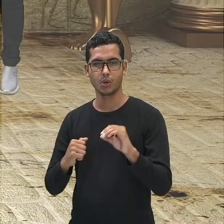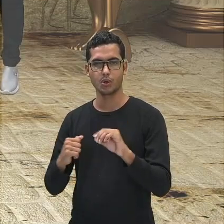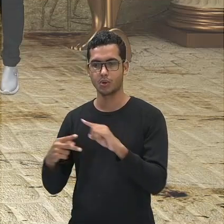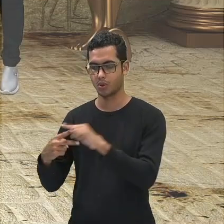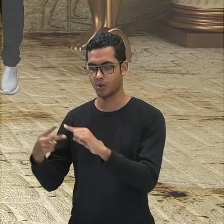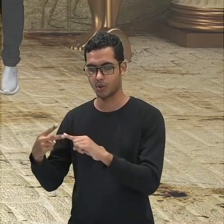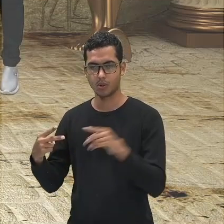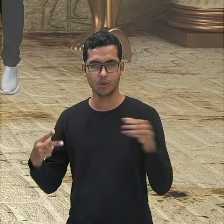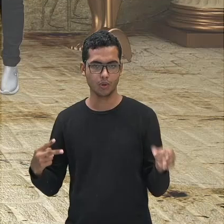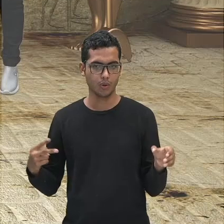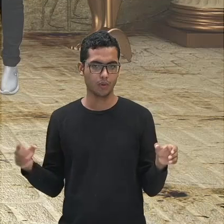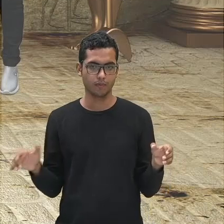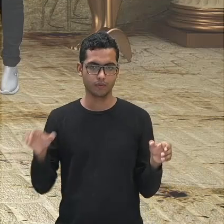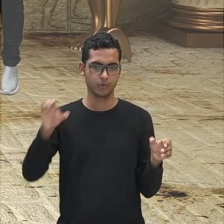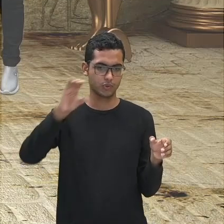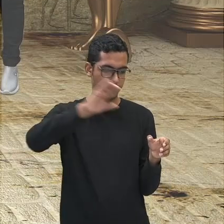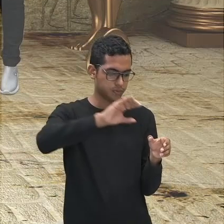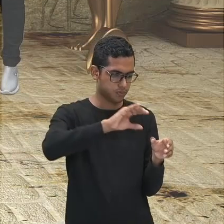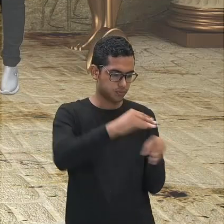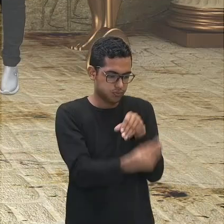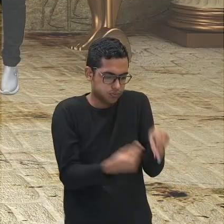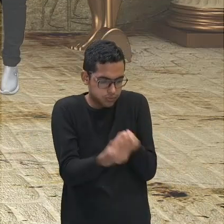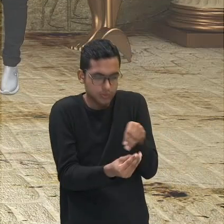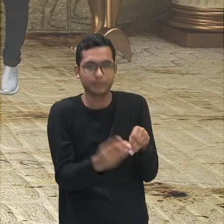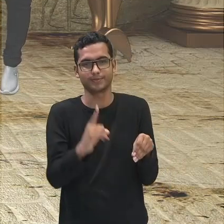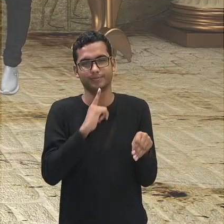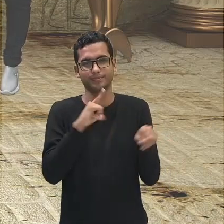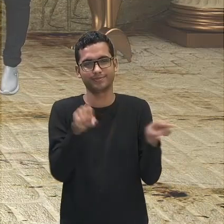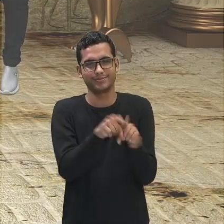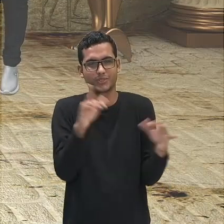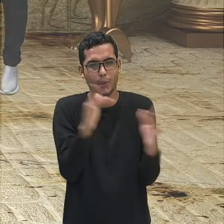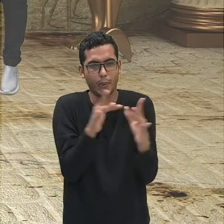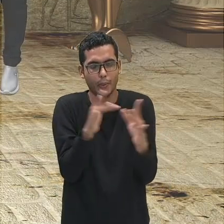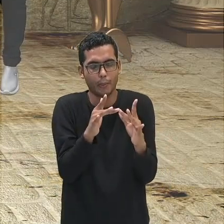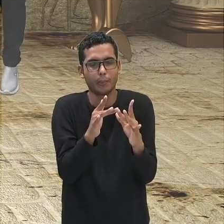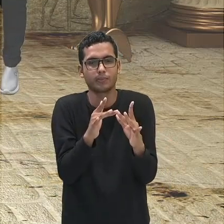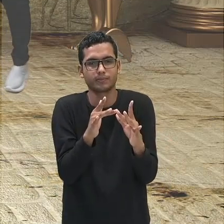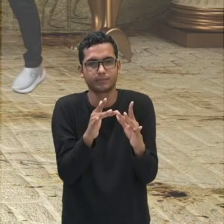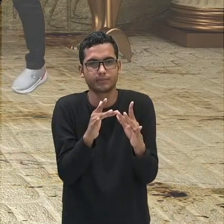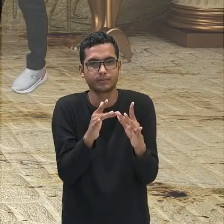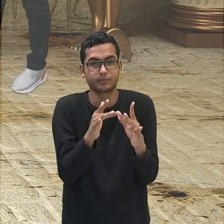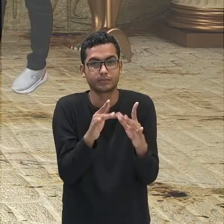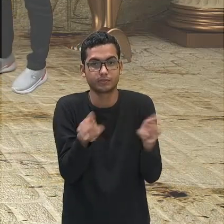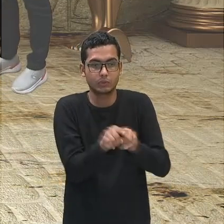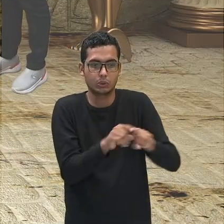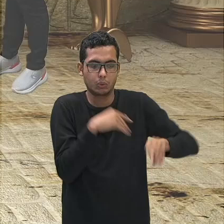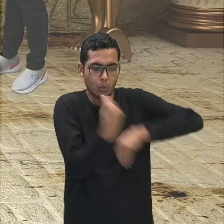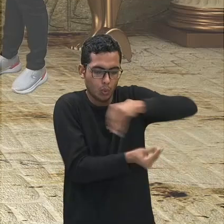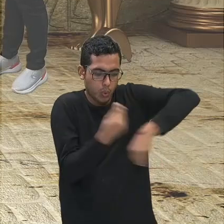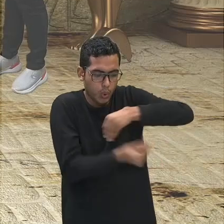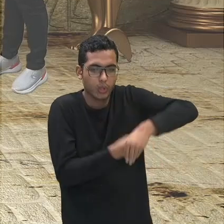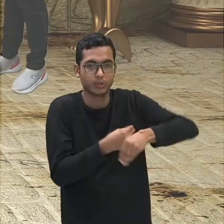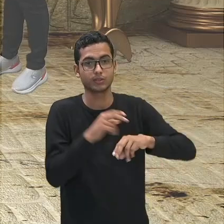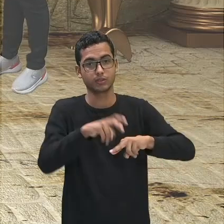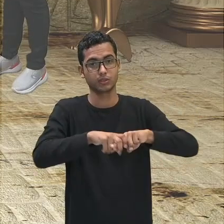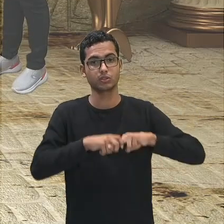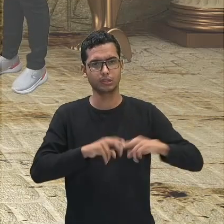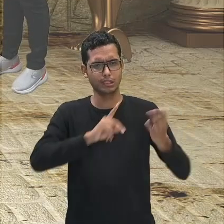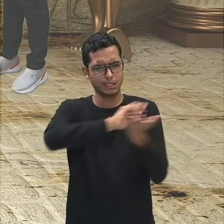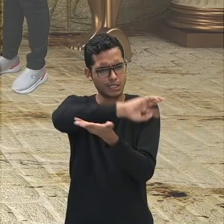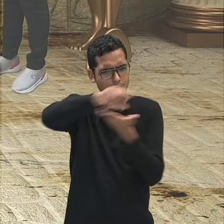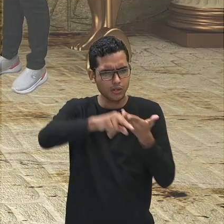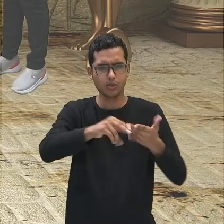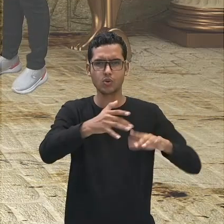contato e tem o quê? Afinidade química. É por isso que muitas peças de